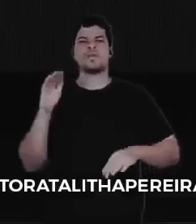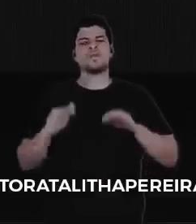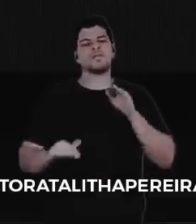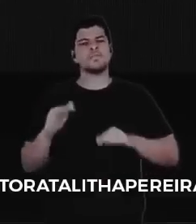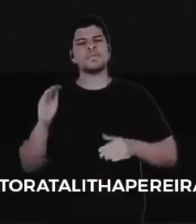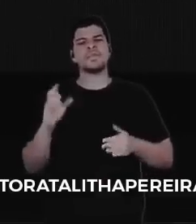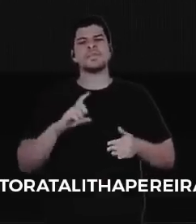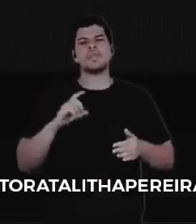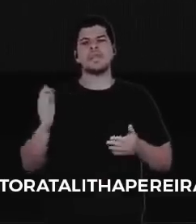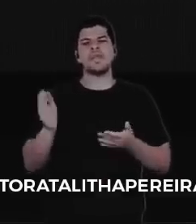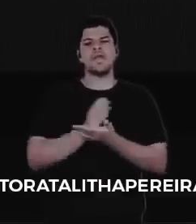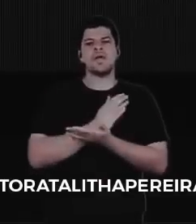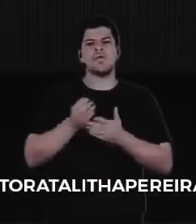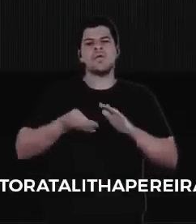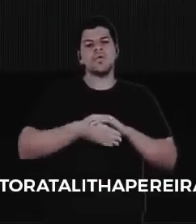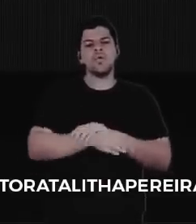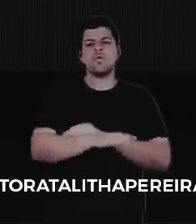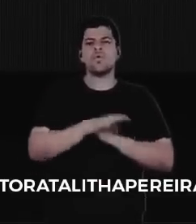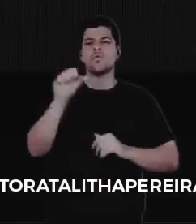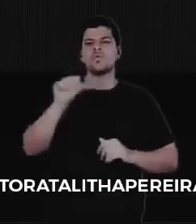você estamos